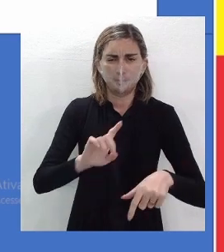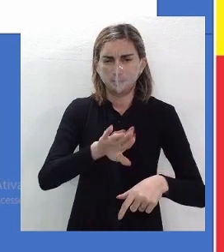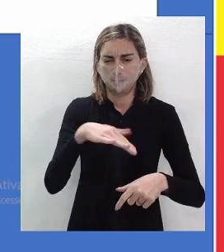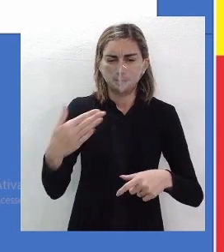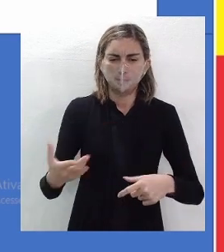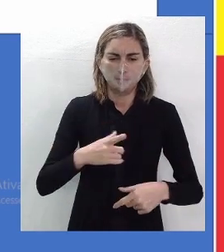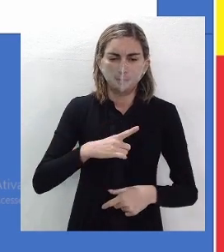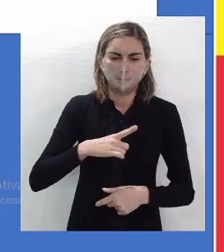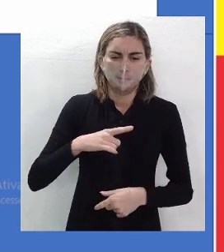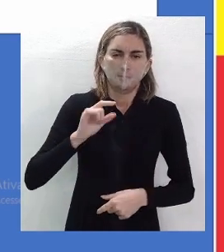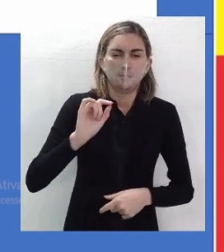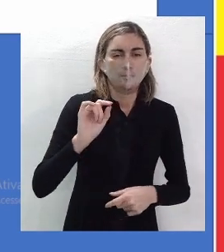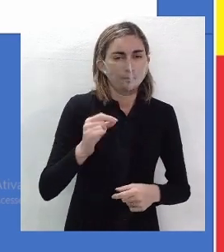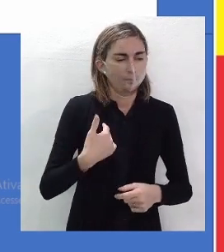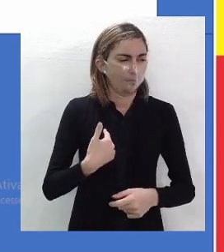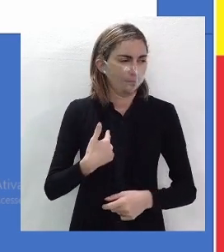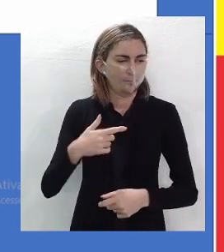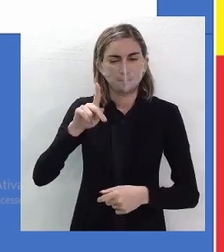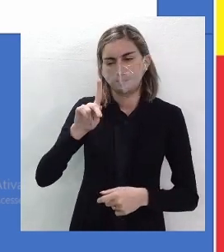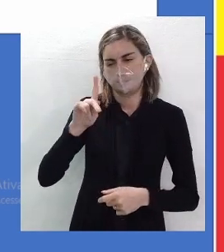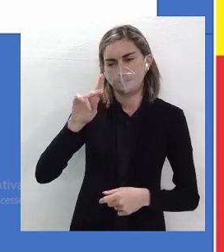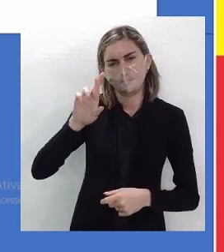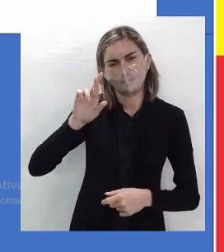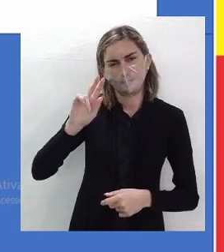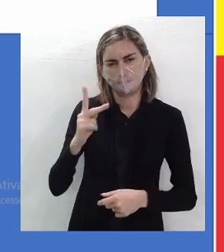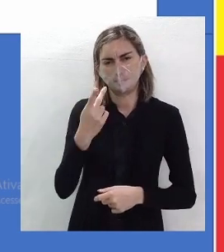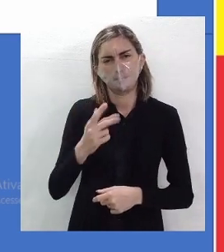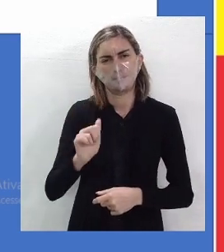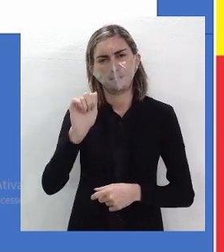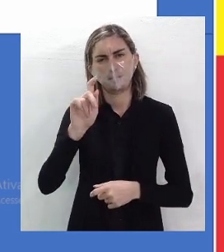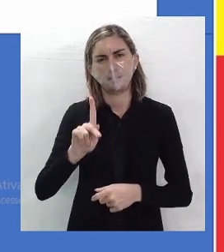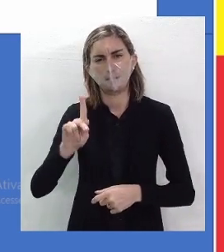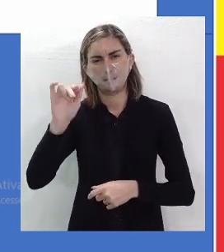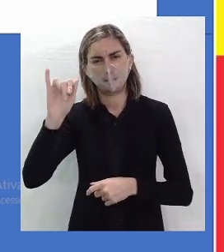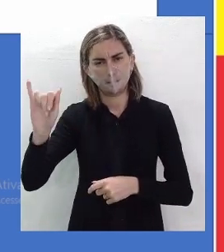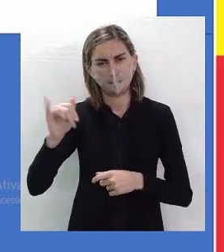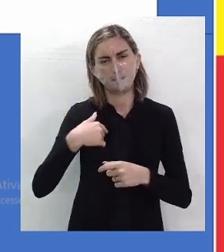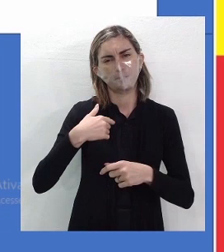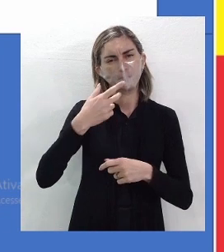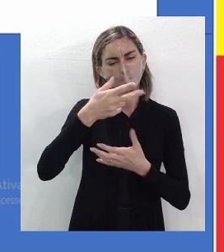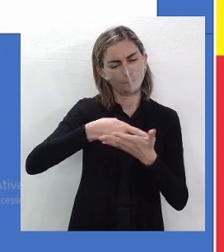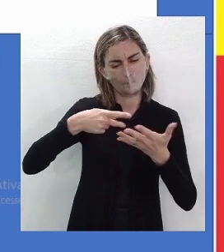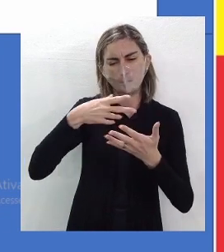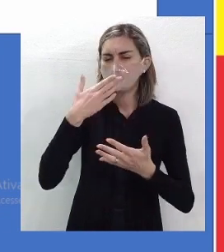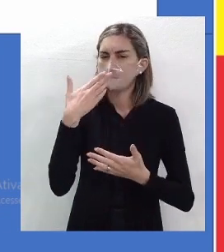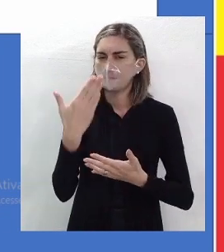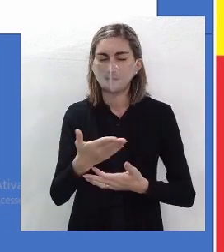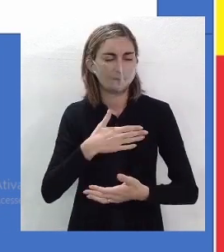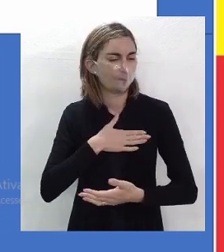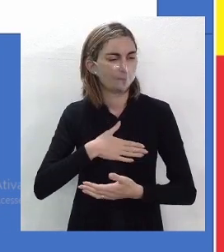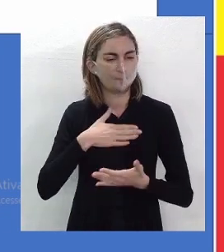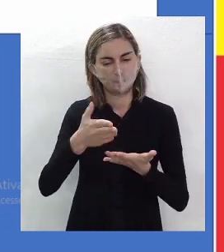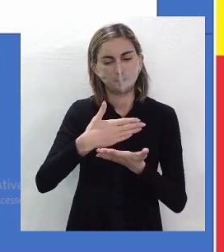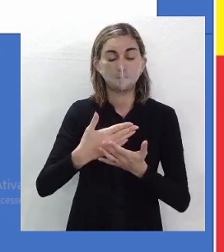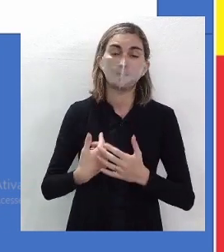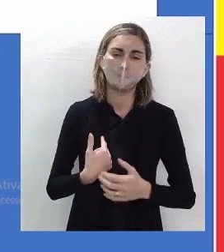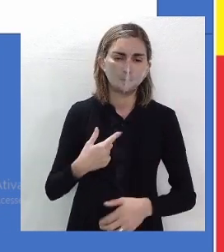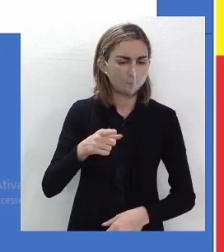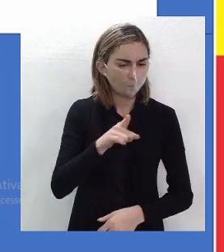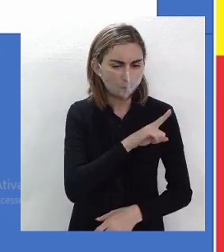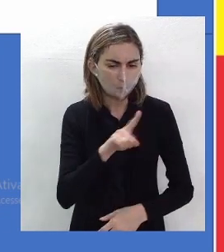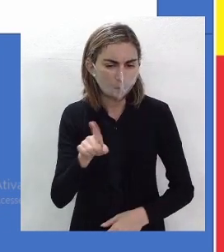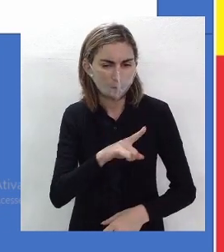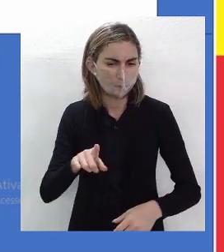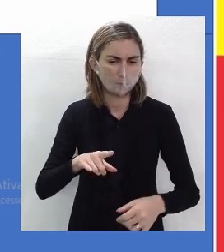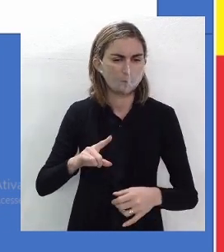lado vocês têm um dos meus haikais, um dos poemas preferidos que aparecem no livro. Diz o seguinte: não